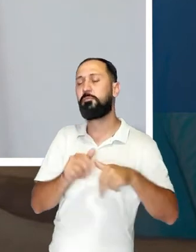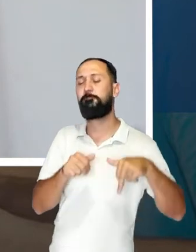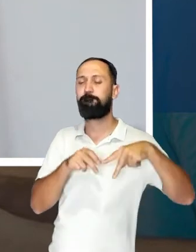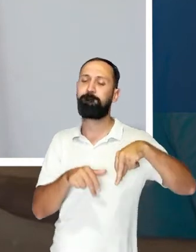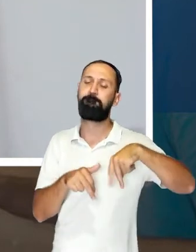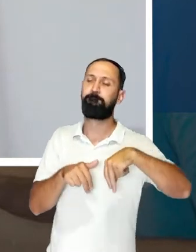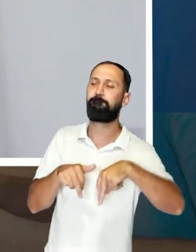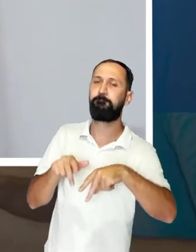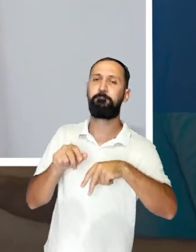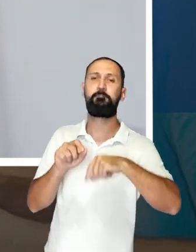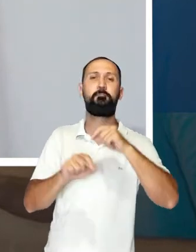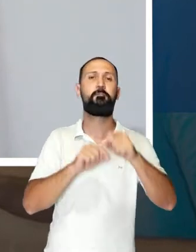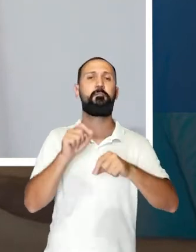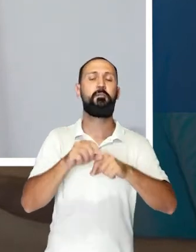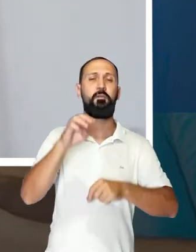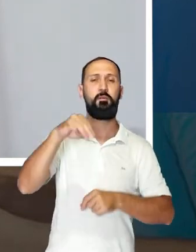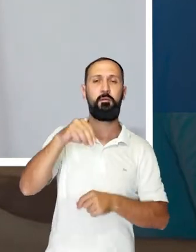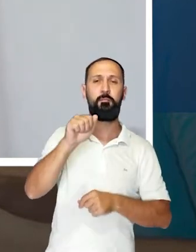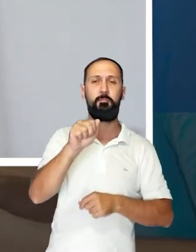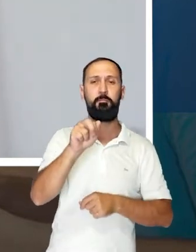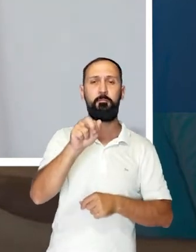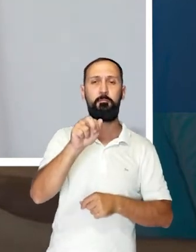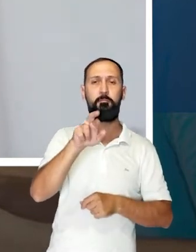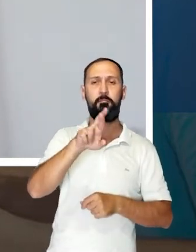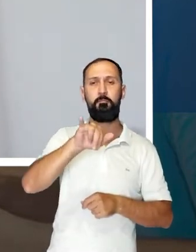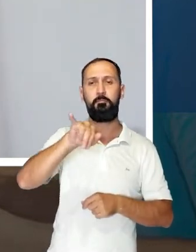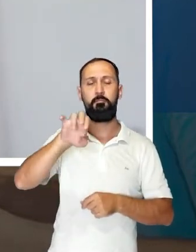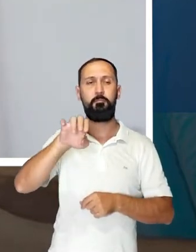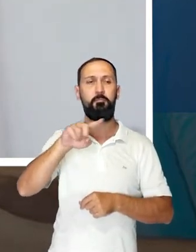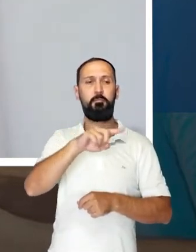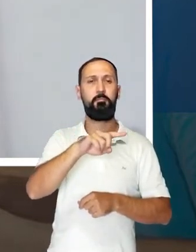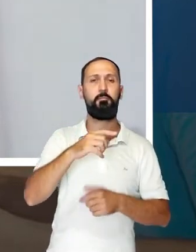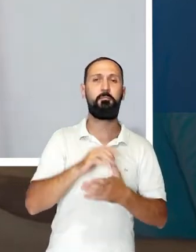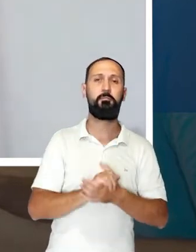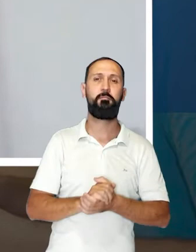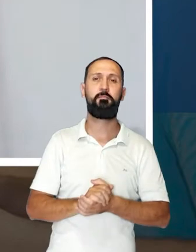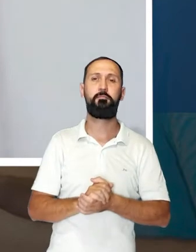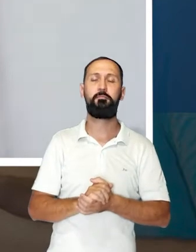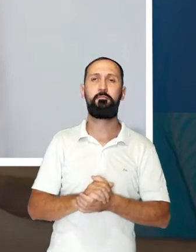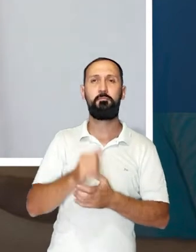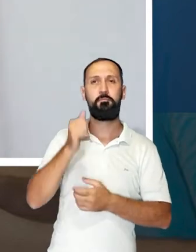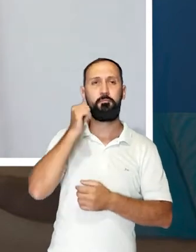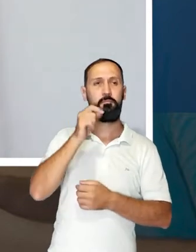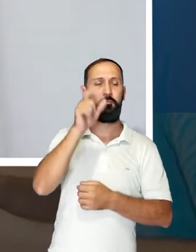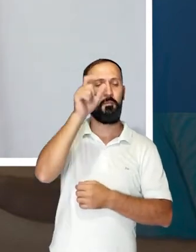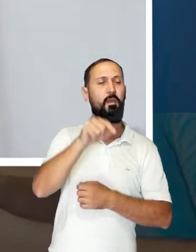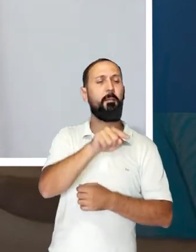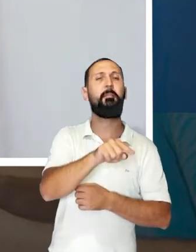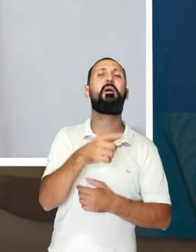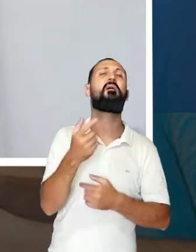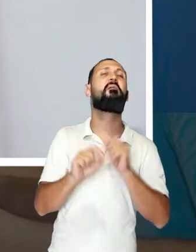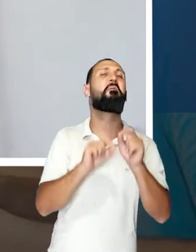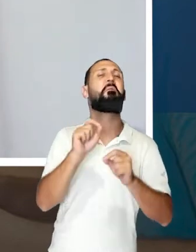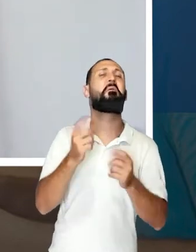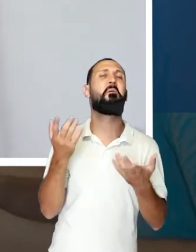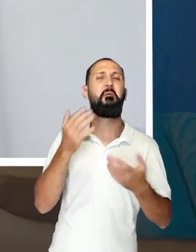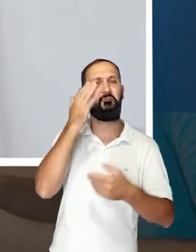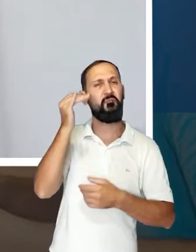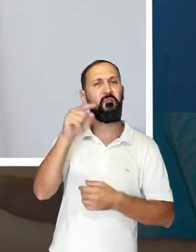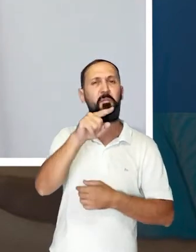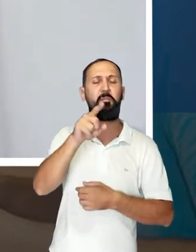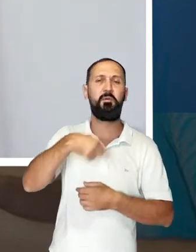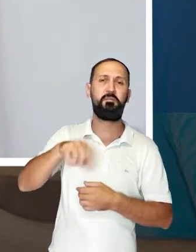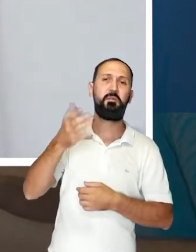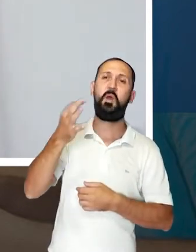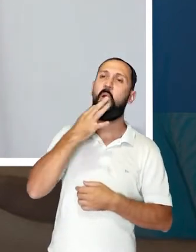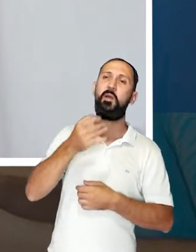ele se pôs a andar ao meu lado. Quem era Mary Raymond? Né? A belíssima Mary Raymond, para